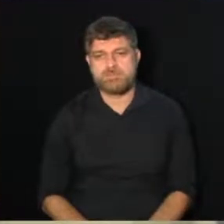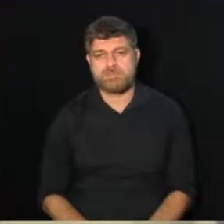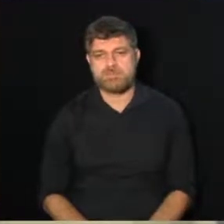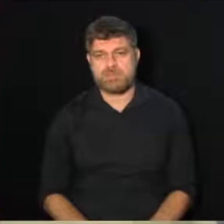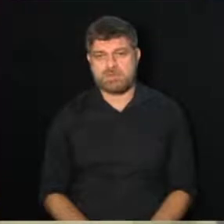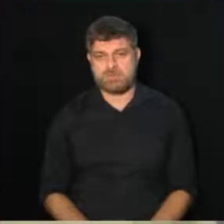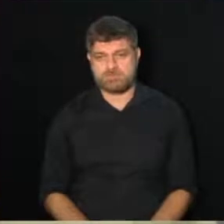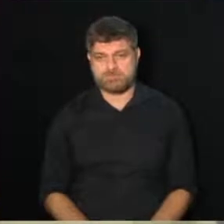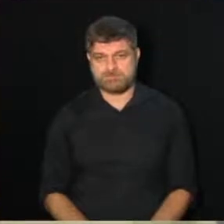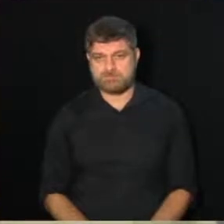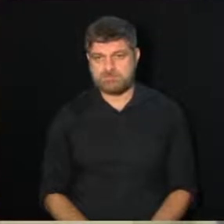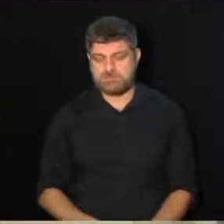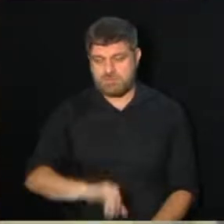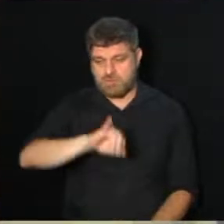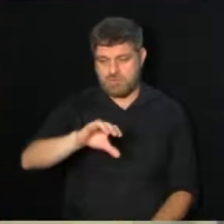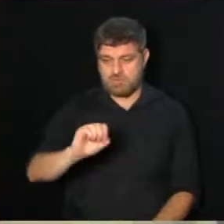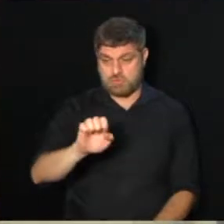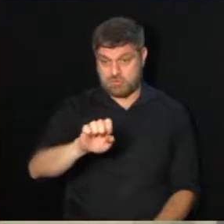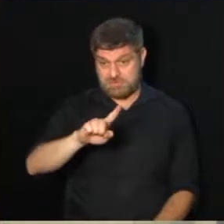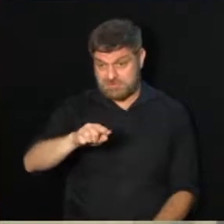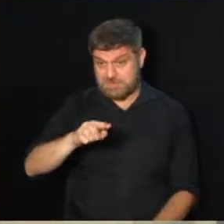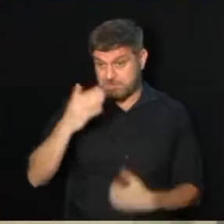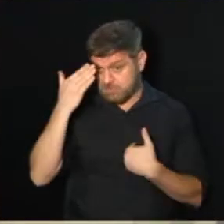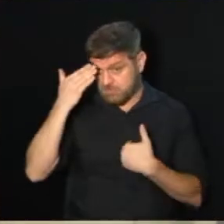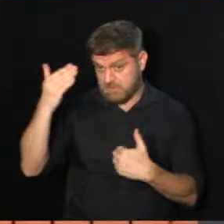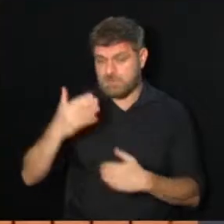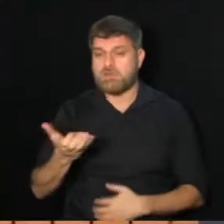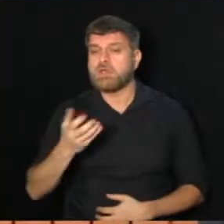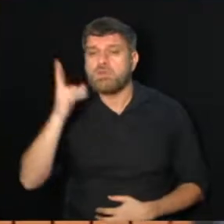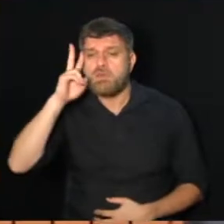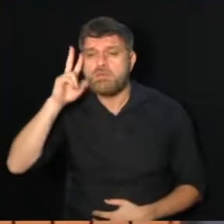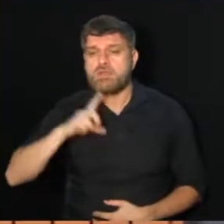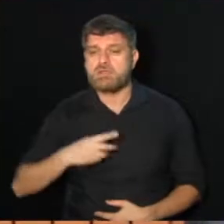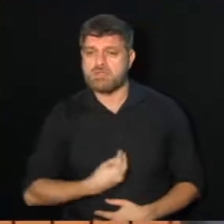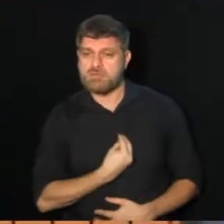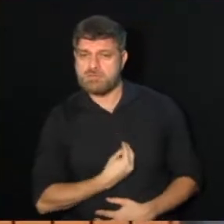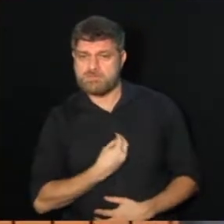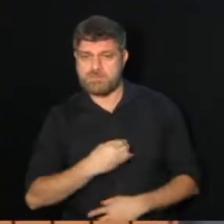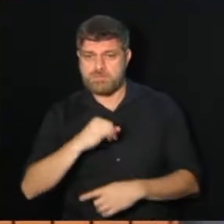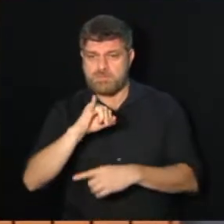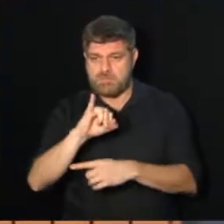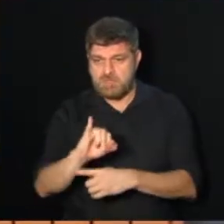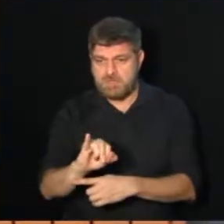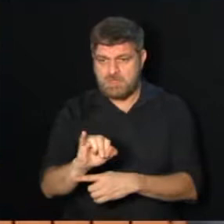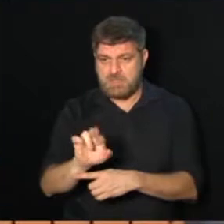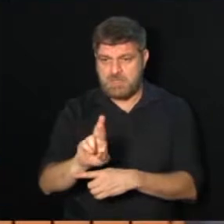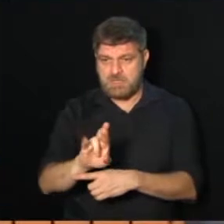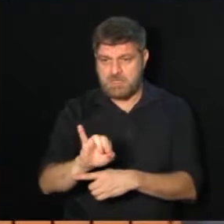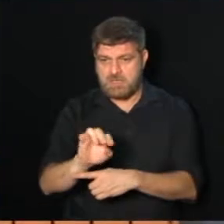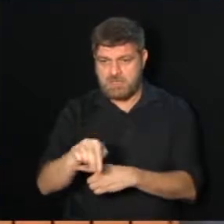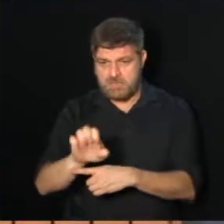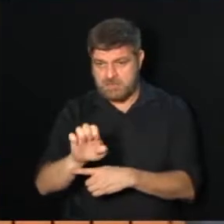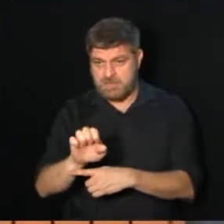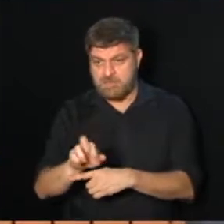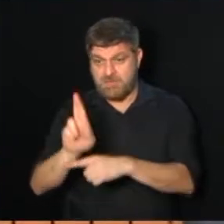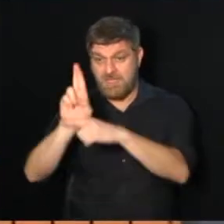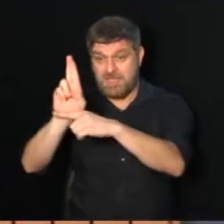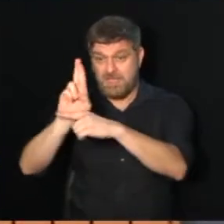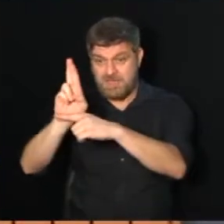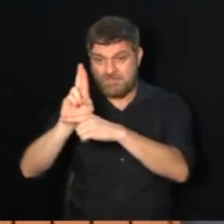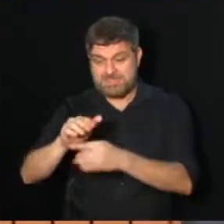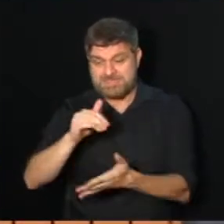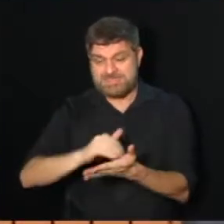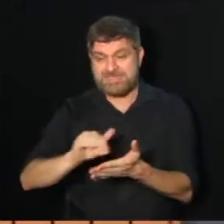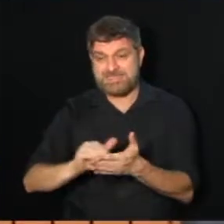Obrigado, senhor José Tavares. Eu quero citar a presença aqui do Irineu Vicente, representando a Secretaria Institucional do município